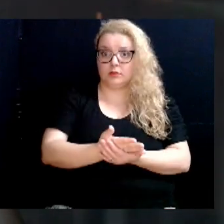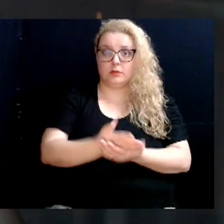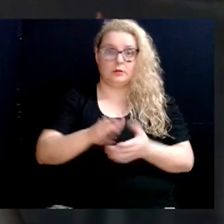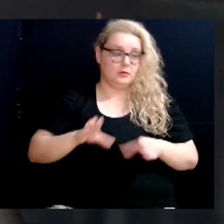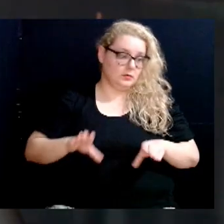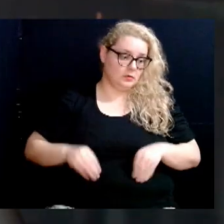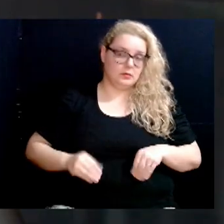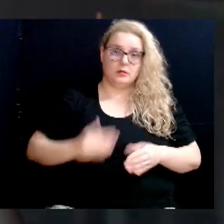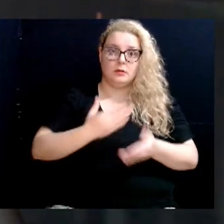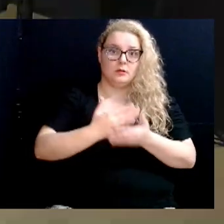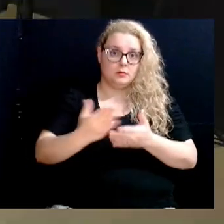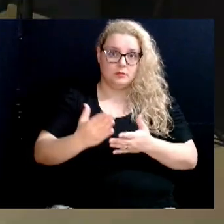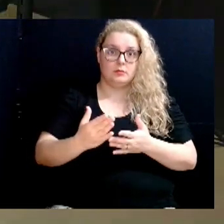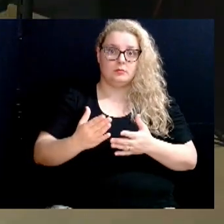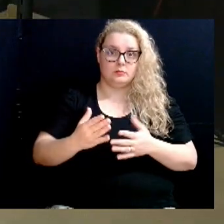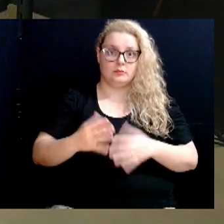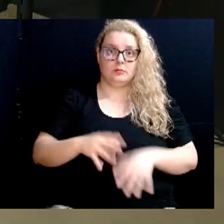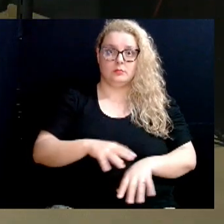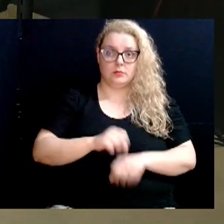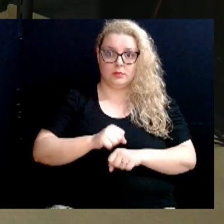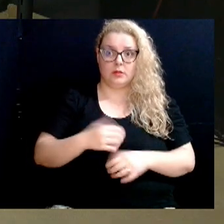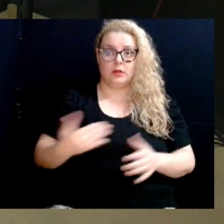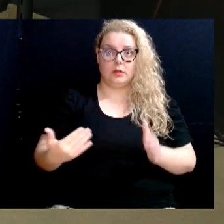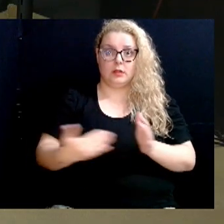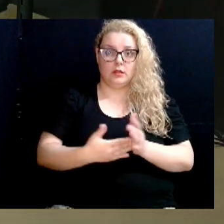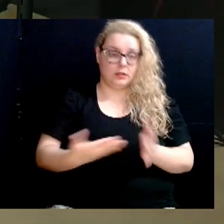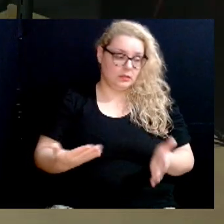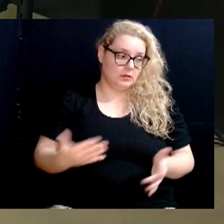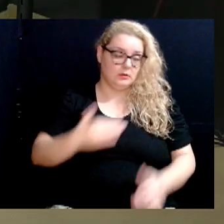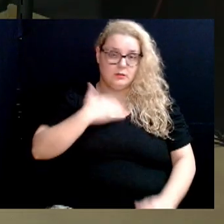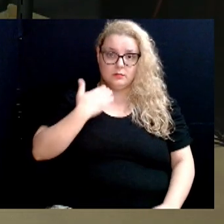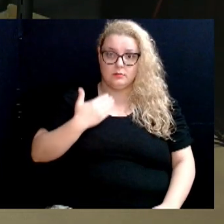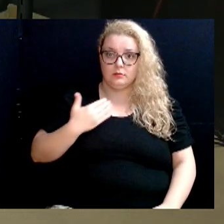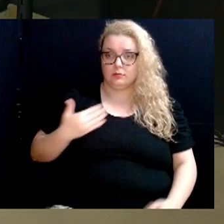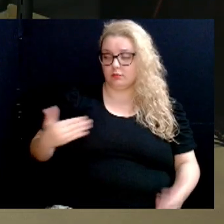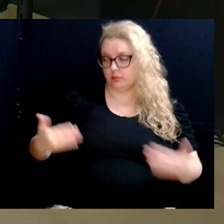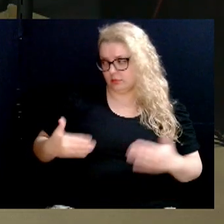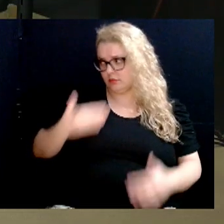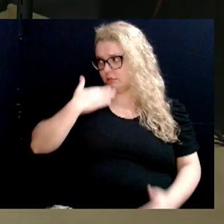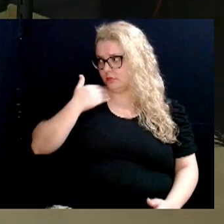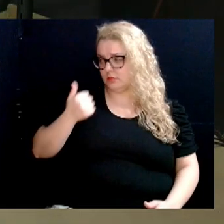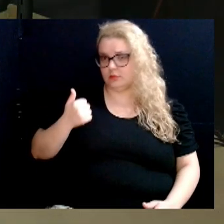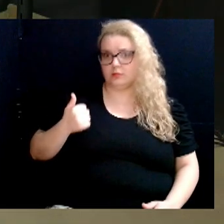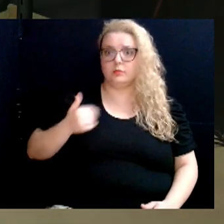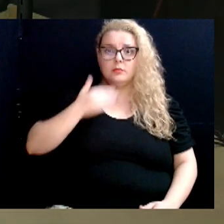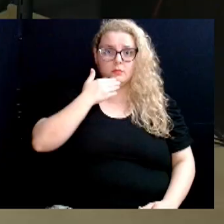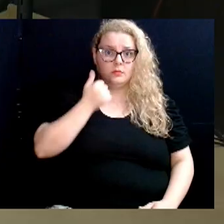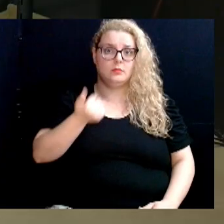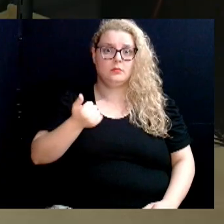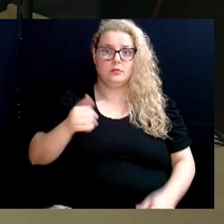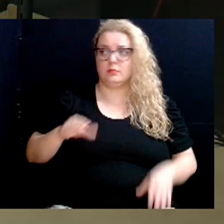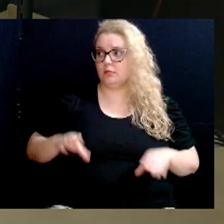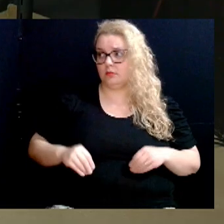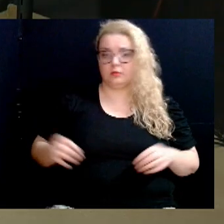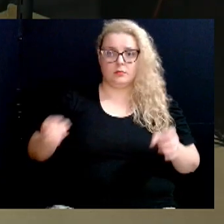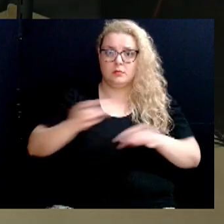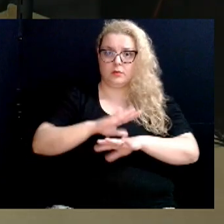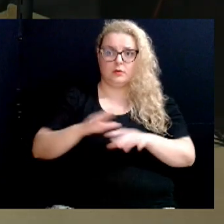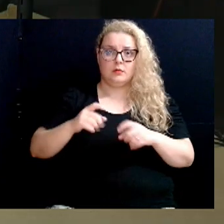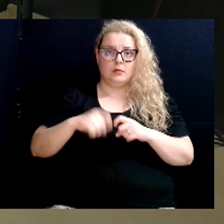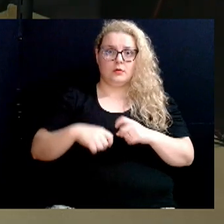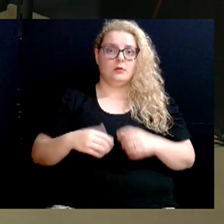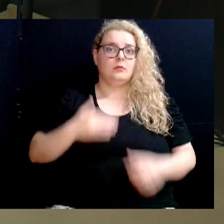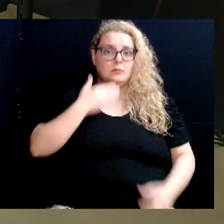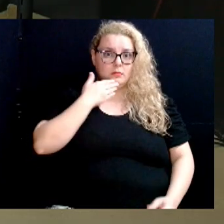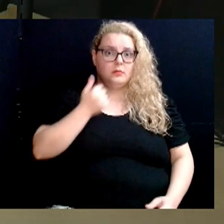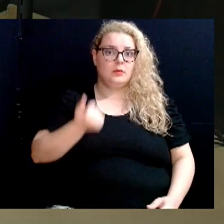dia faleceremos. Mas agora como? Melhorou, mas antes era assim, entrou na menopausa, melhorou, a vida sexual acabou. Melhorou, exato, melhorou.